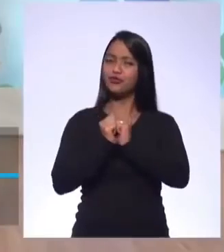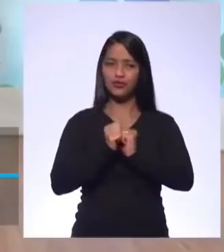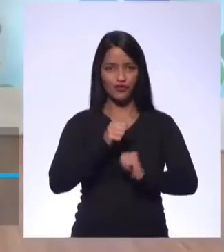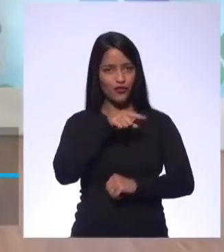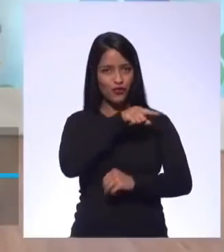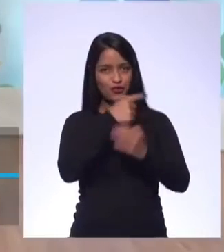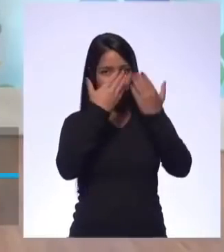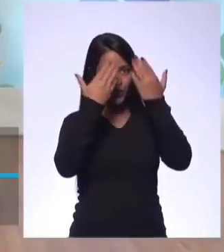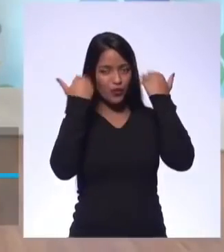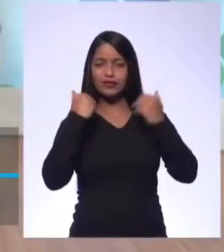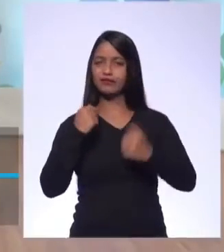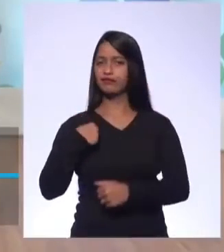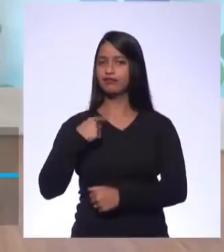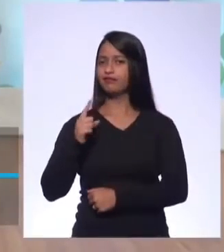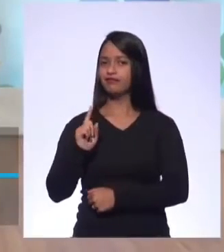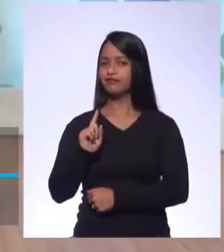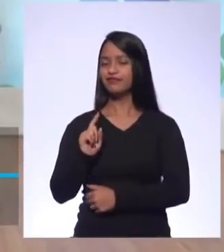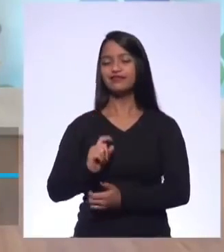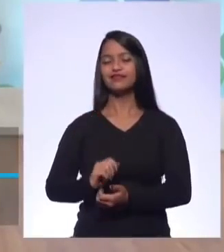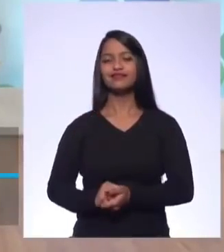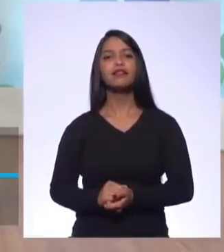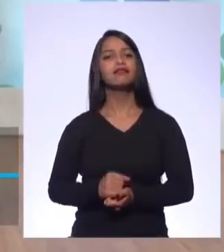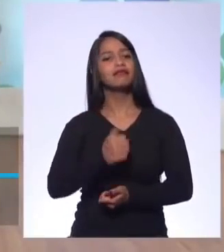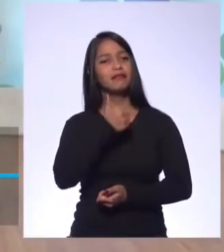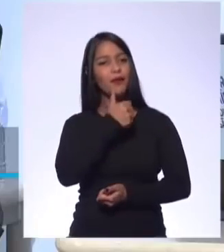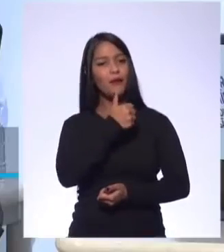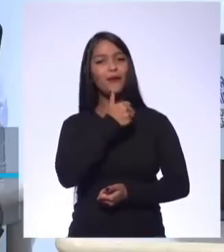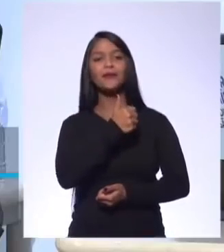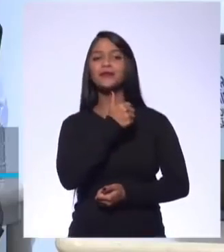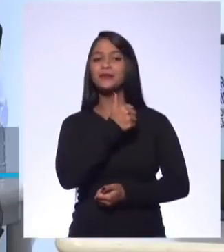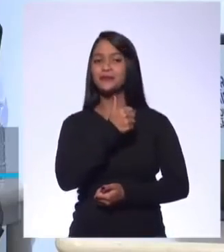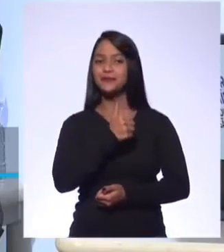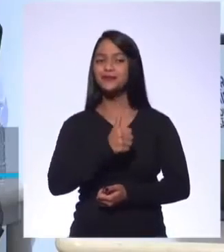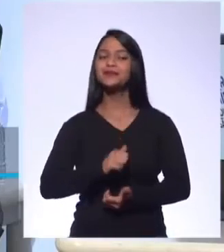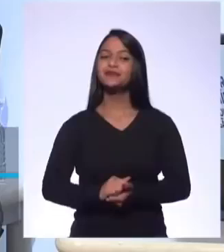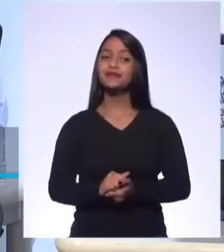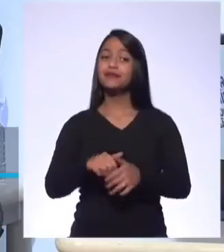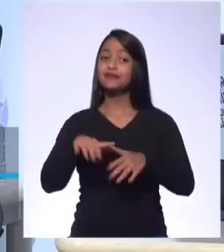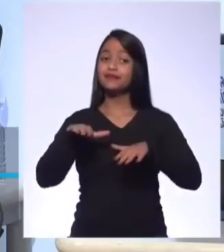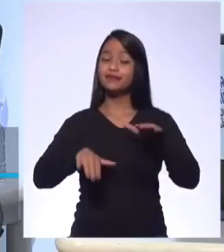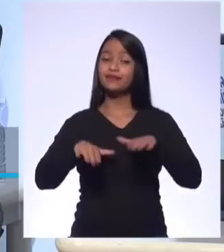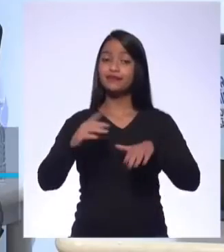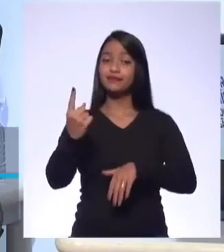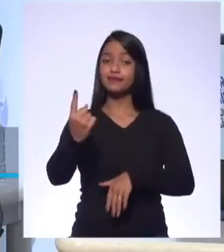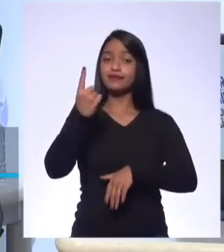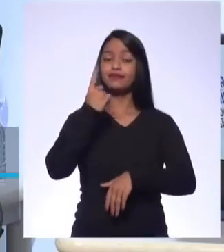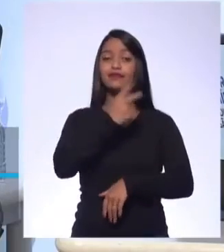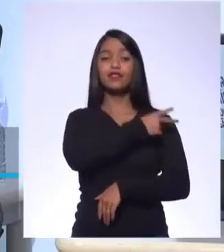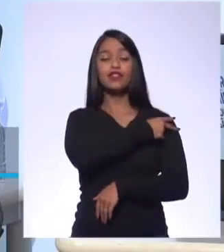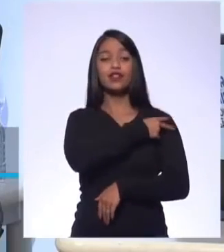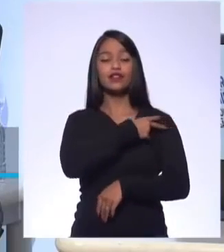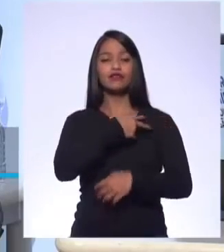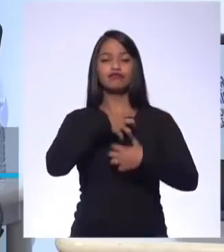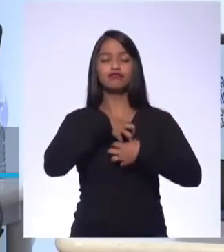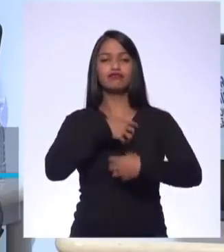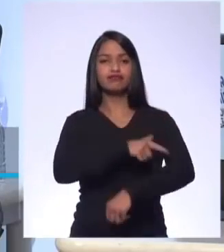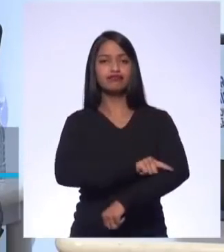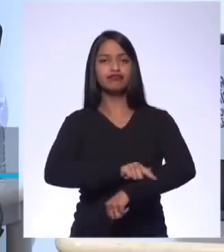esse, não é o Jonas, não é o sem noção. Ah, que bom, porque normalmente a gente muda um pouquinho, mesmo sem perceber, a gente muda pelo nível